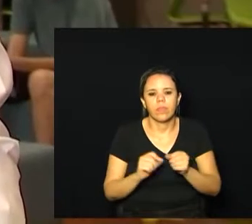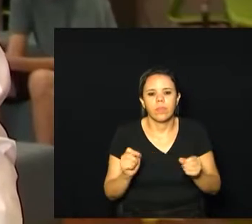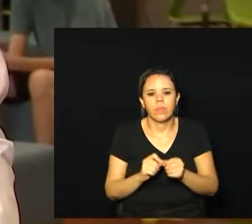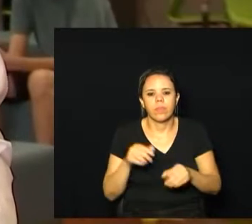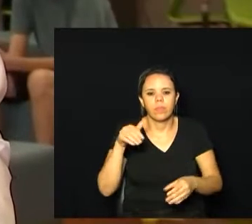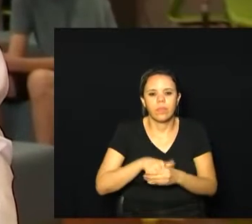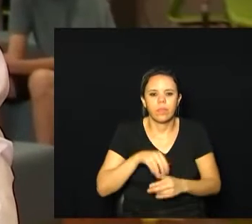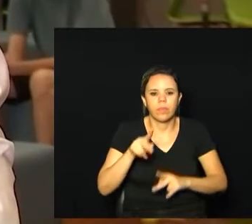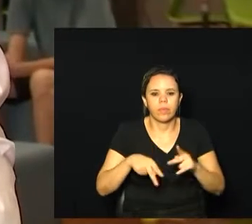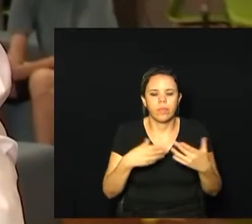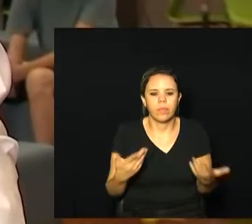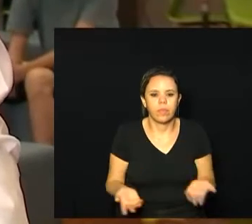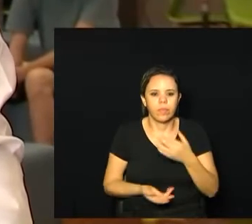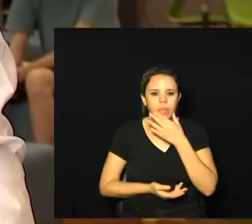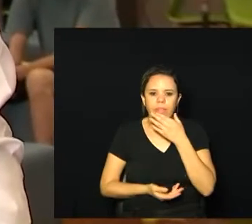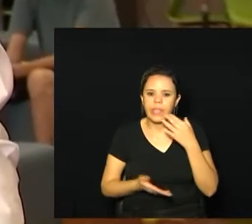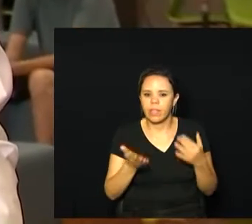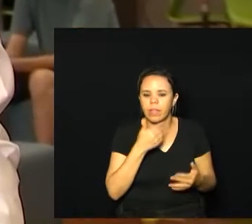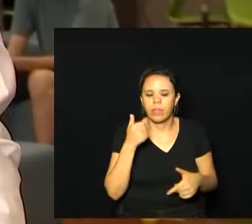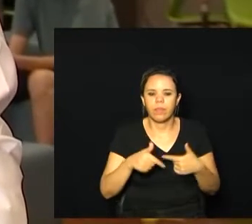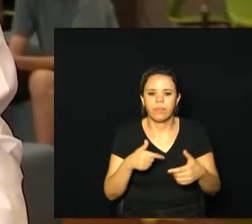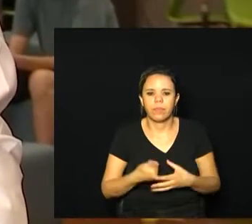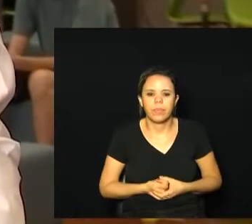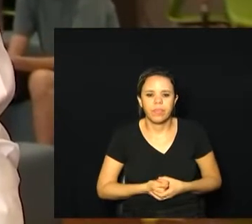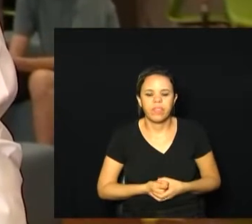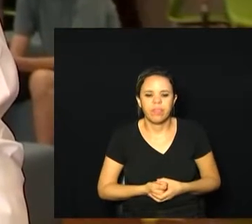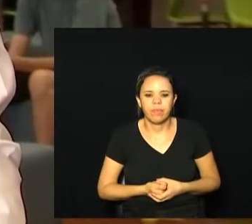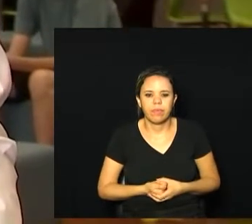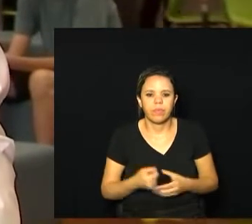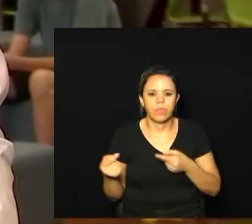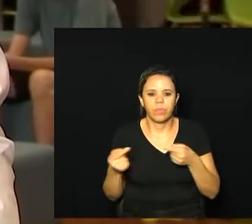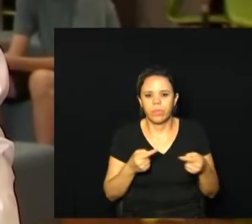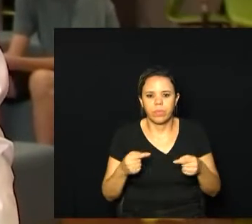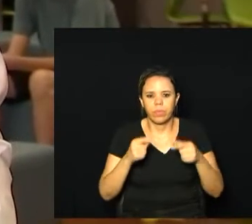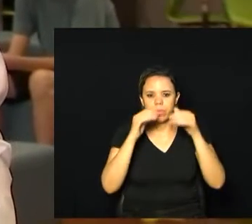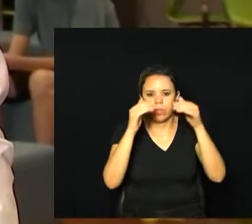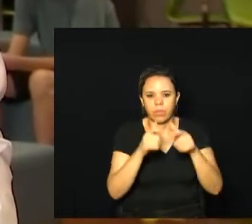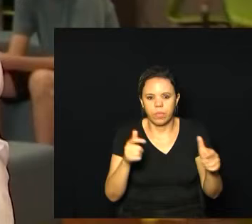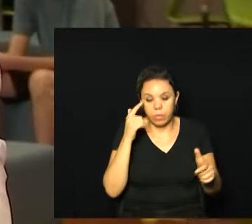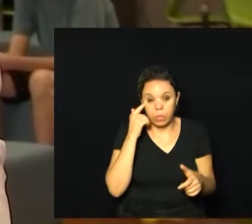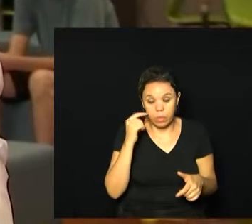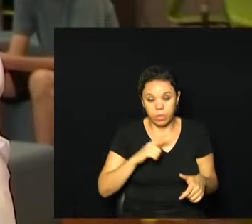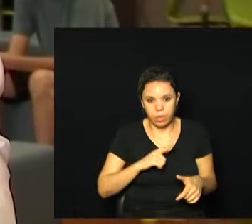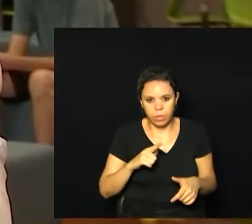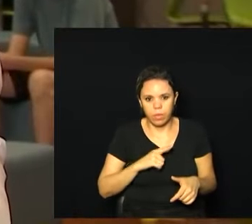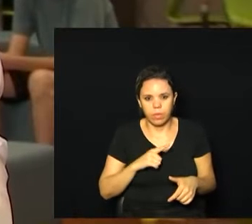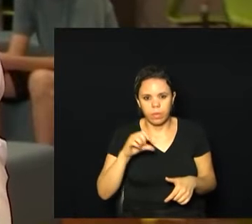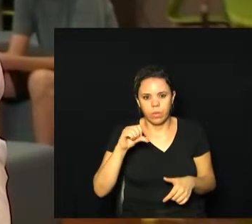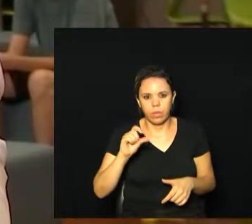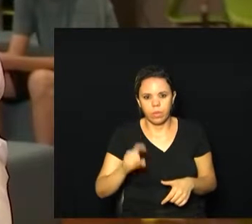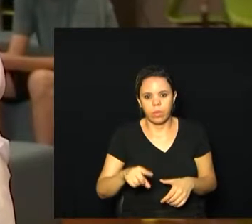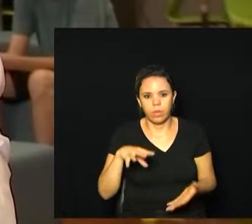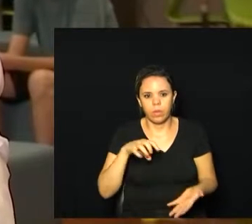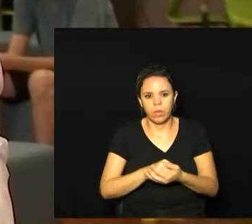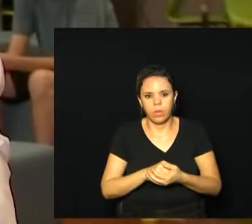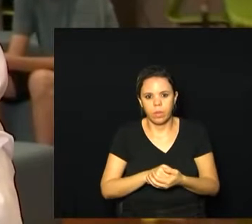voto popular dos melhores trabalhos. Então é uma competição bem grande. Nós tivemos cerca aí de 9.000